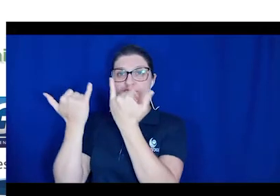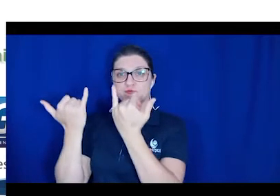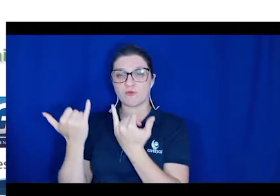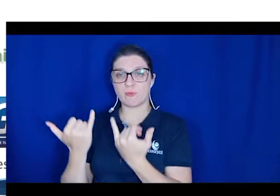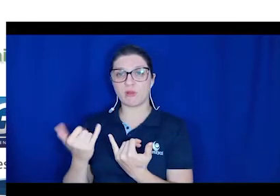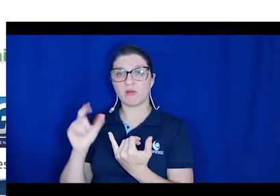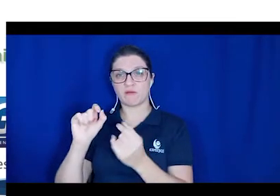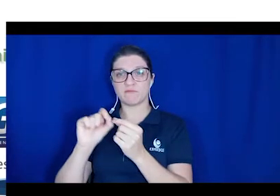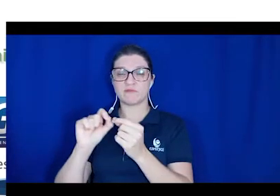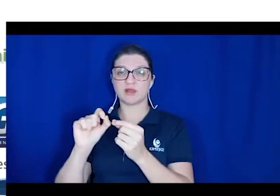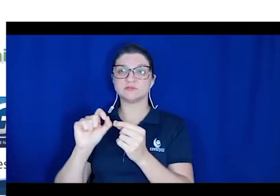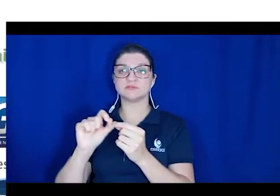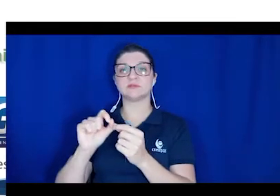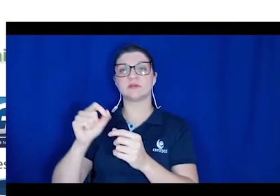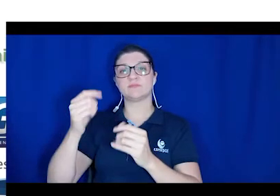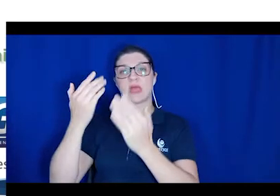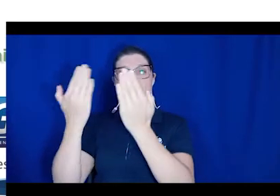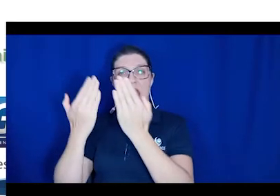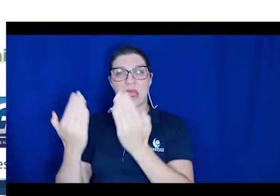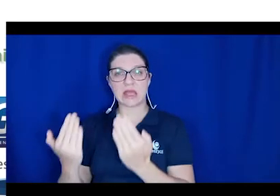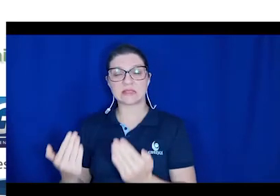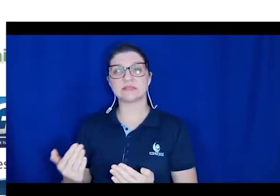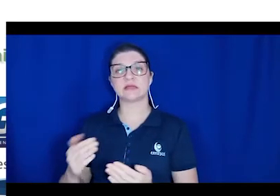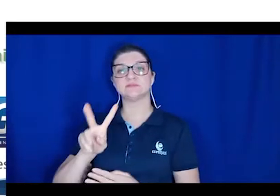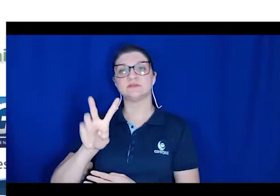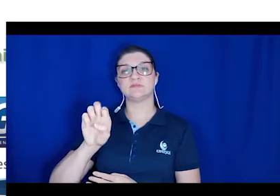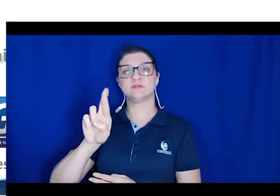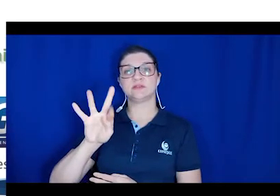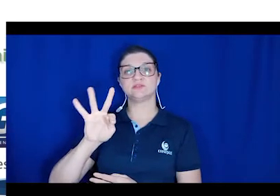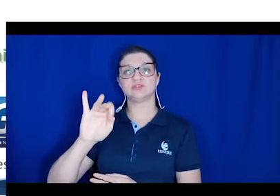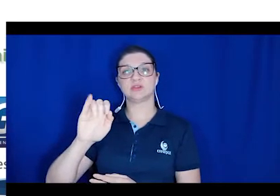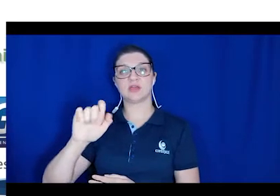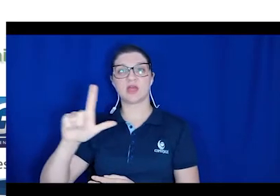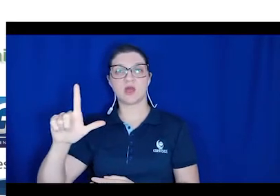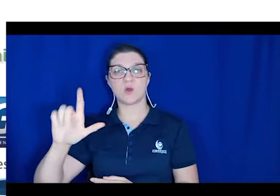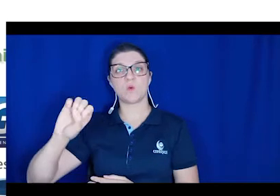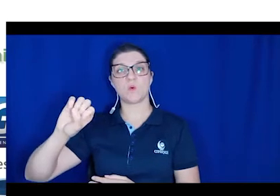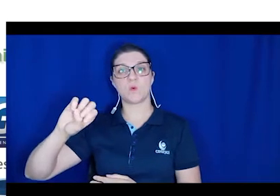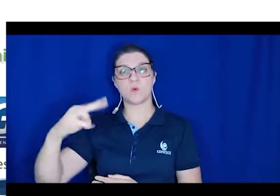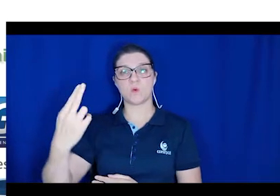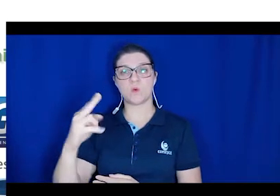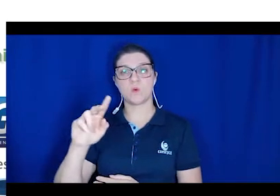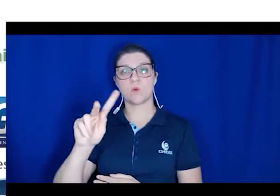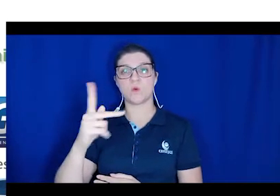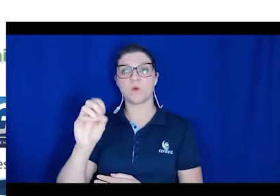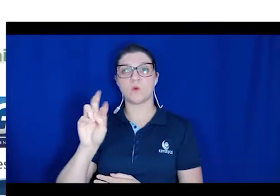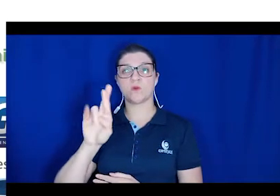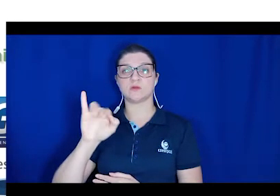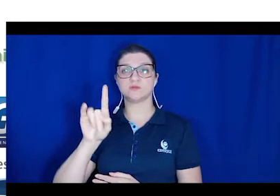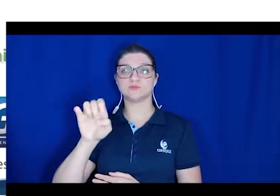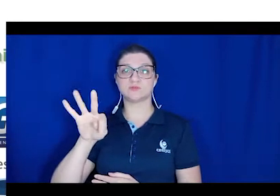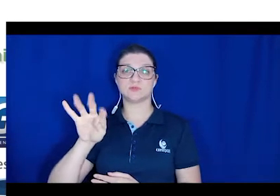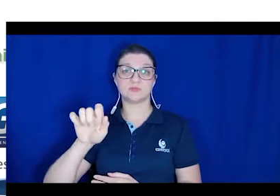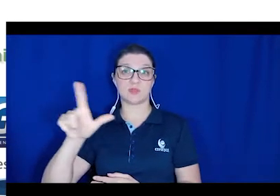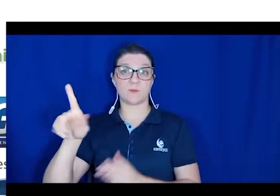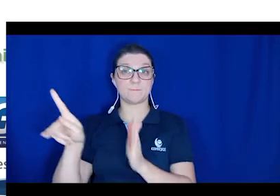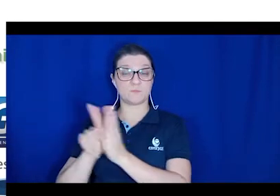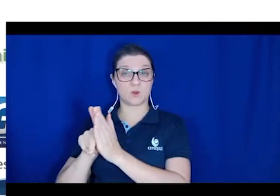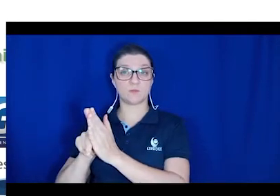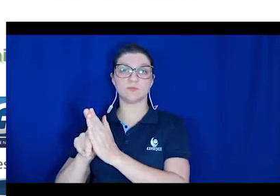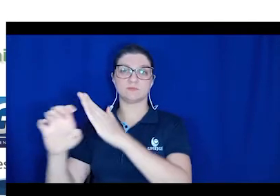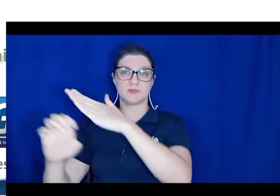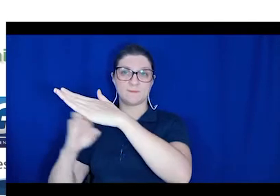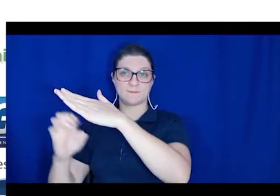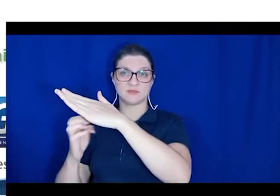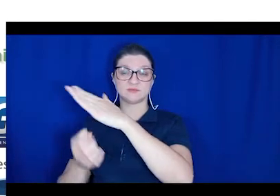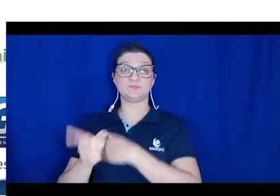indicadores, aquela análise vertical, horizontal das empresas, assim como indicadores das empresas. E a análise técnica é um